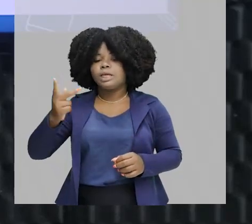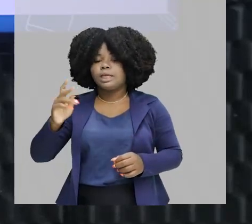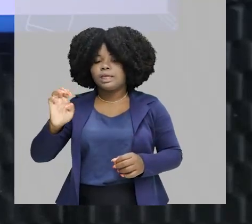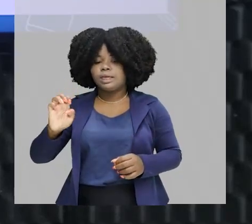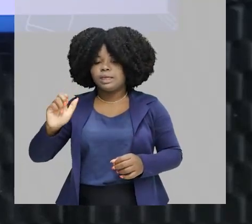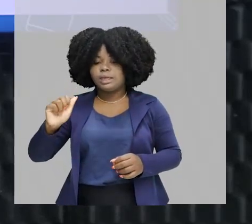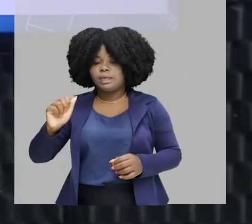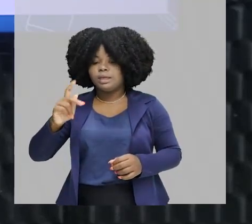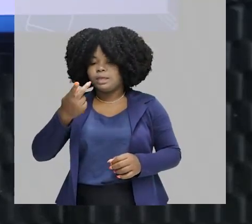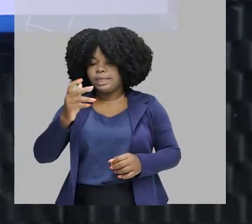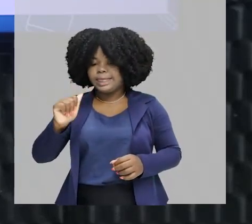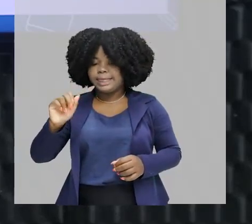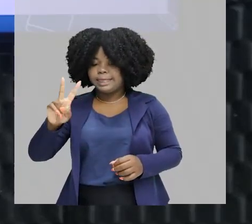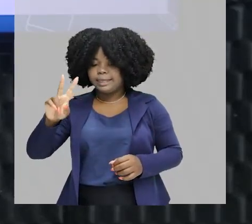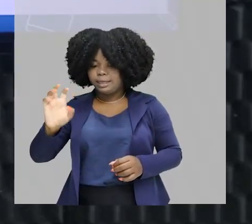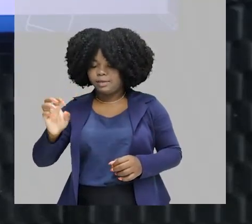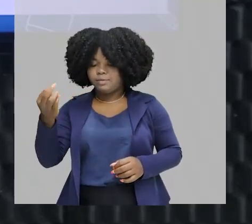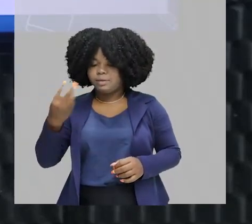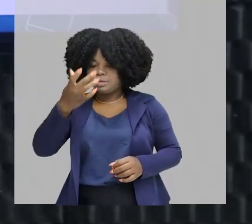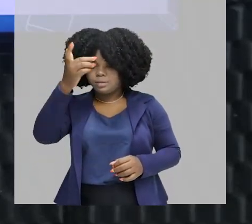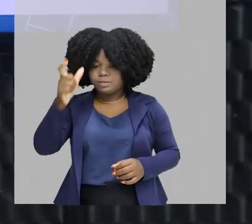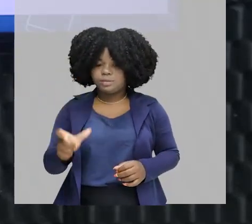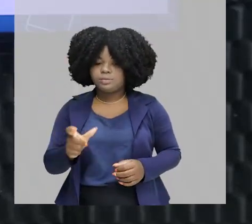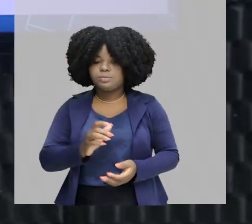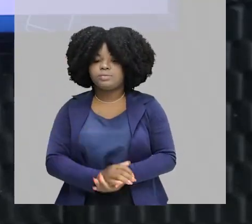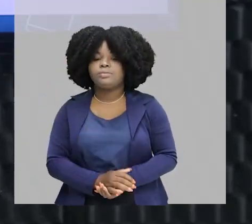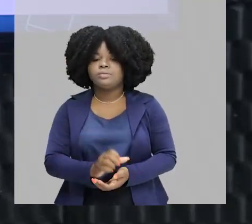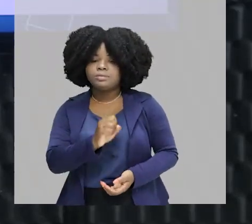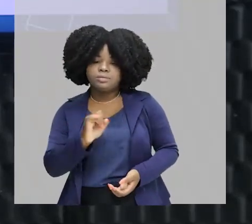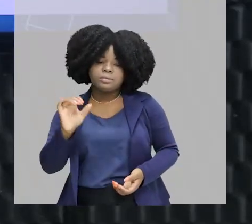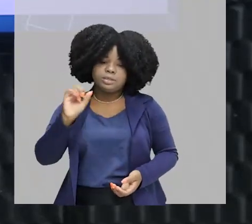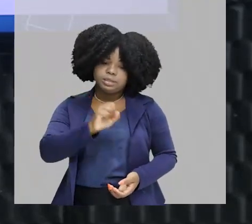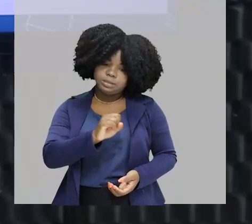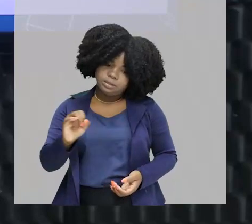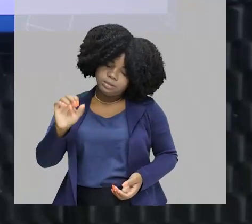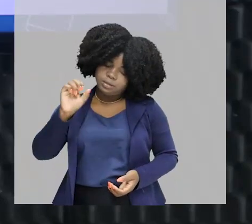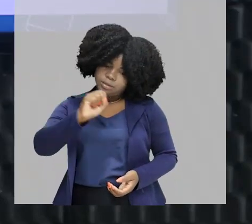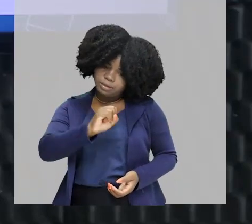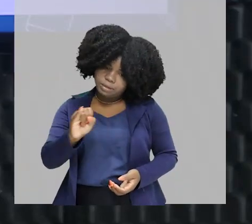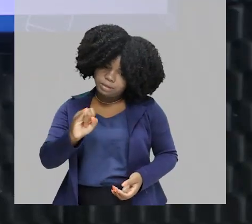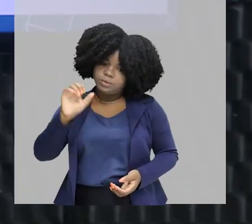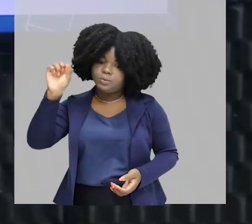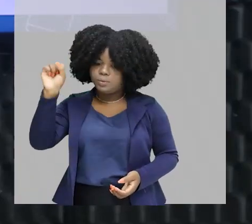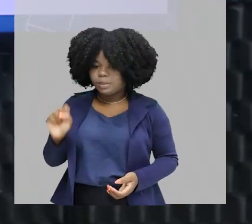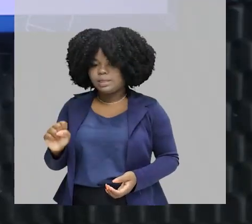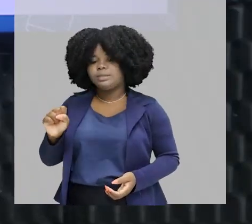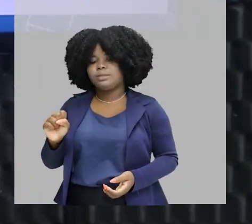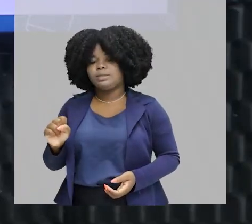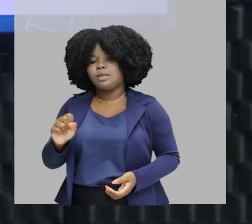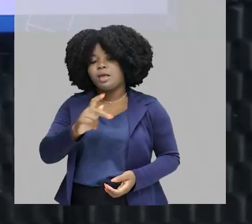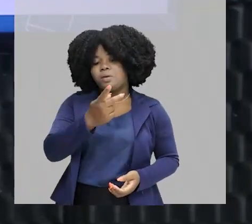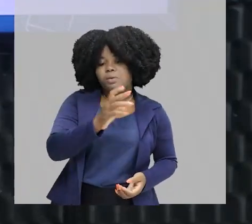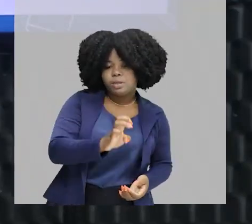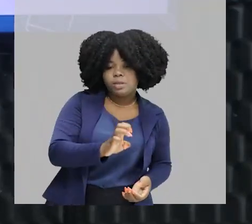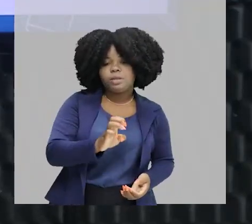eu diferenciar se esse apóstrofo S é o is ou has, eu tenho que analisar o contexto. Tá?